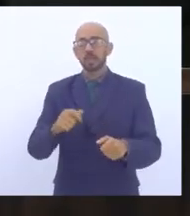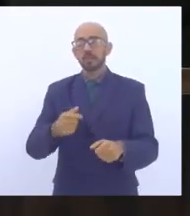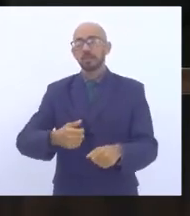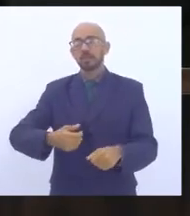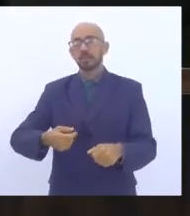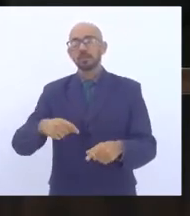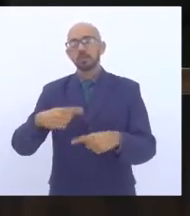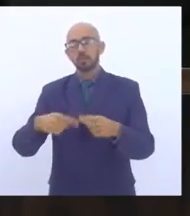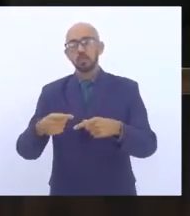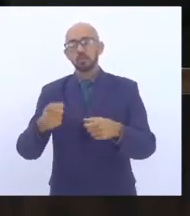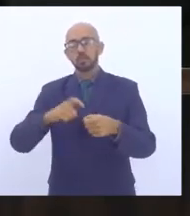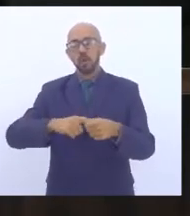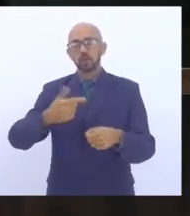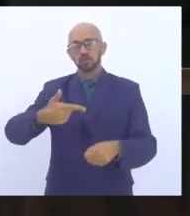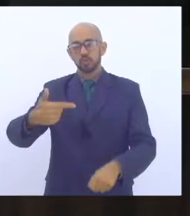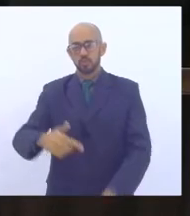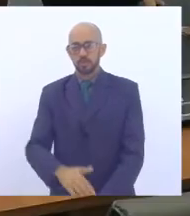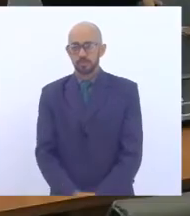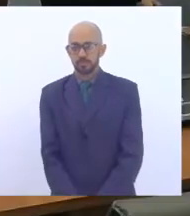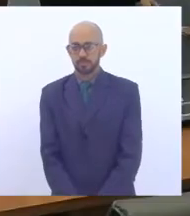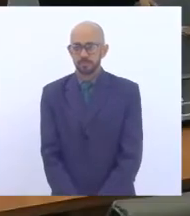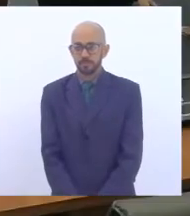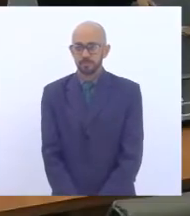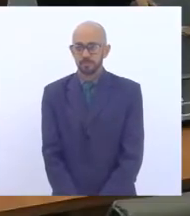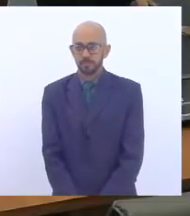retorne segunda E aí dá